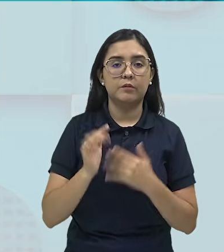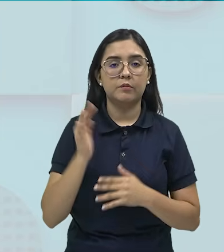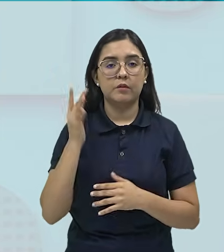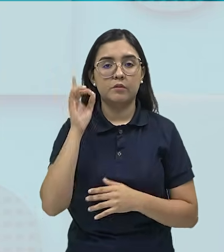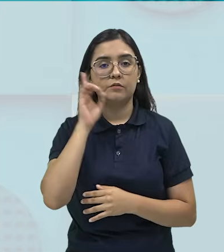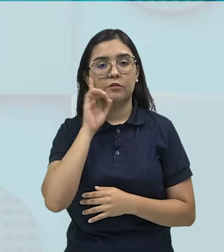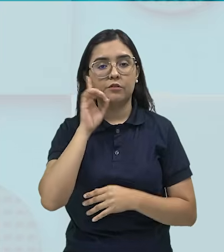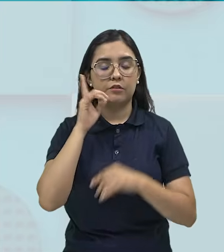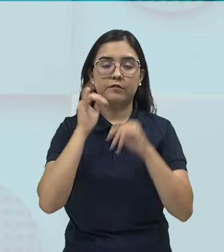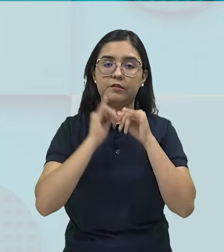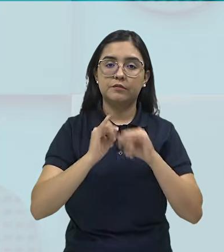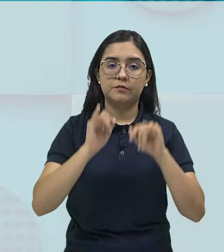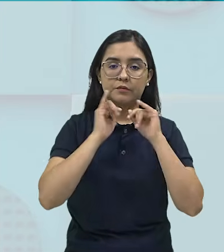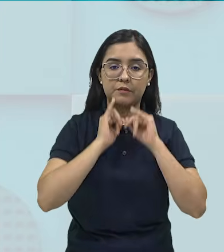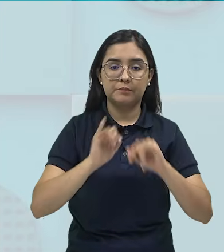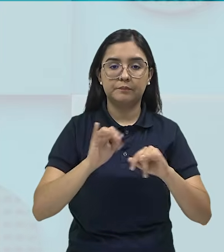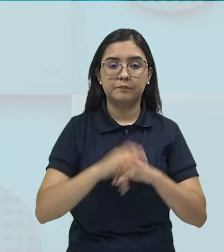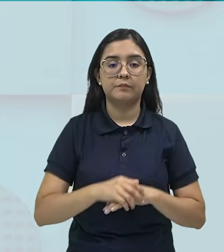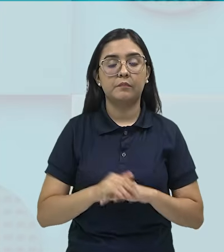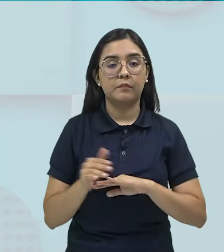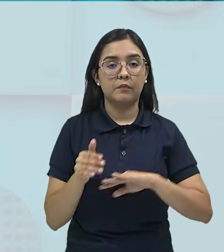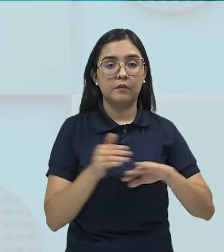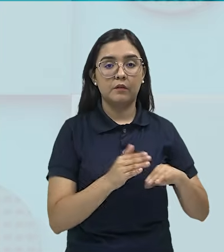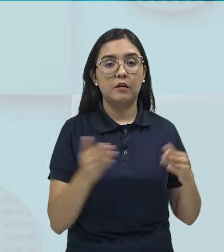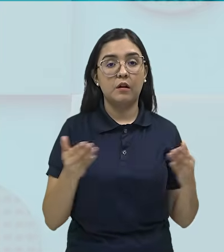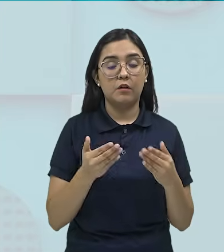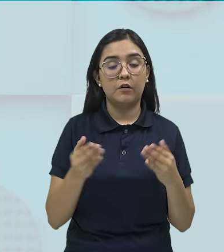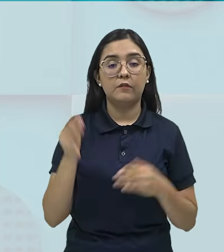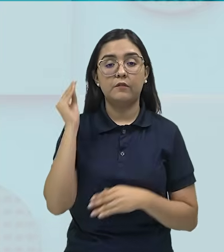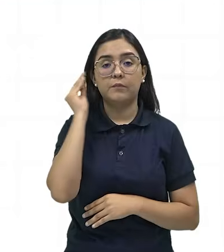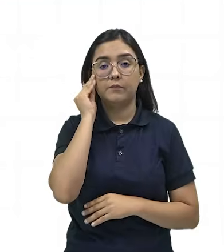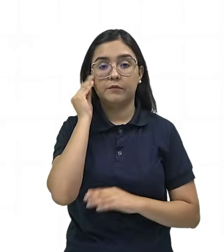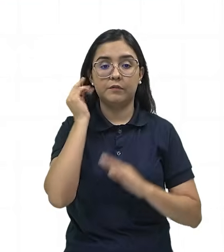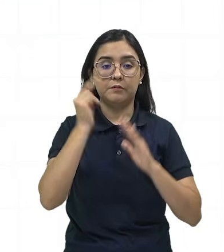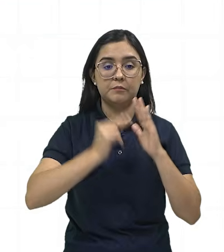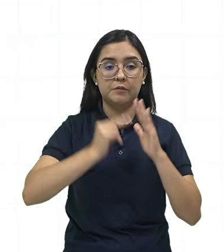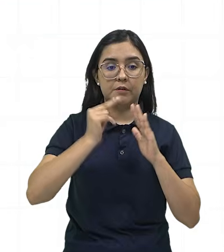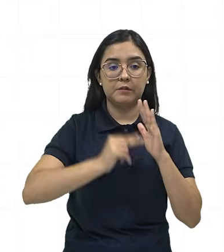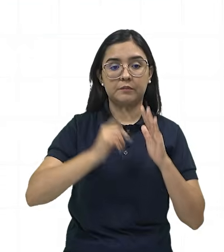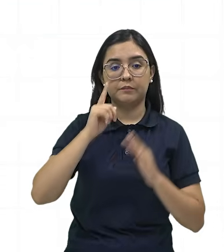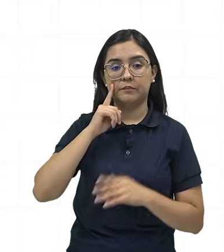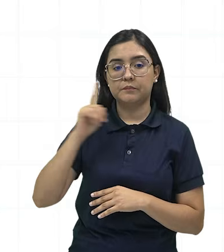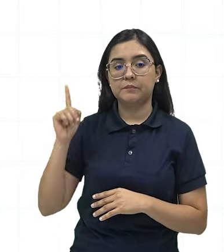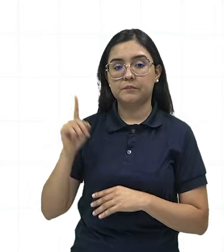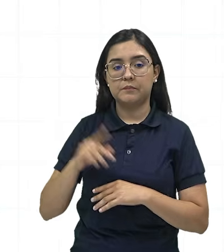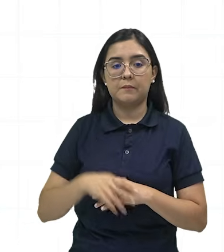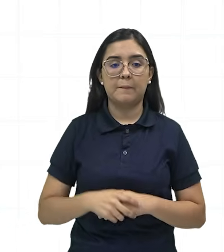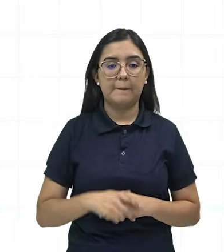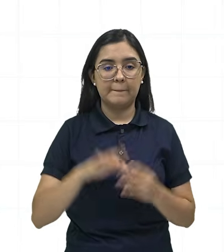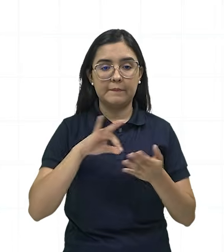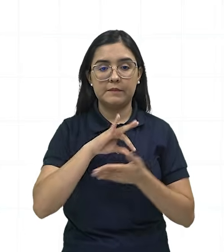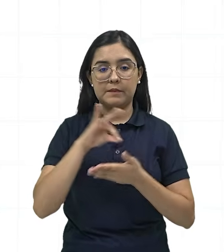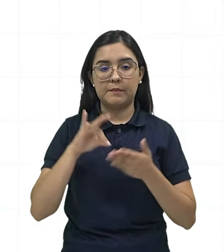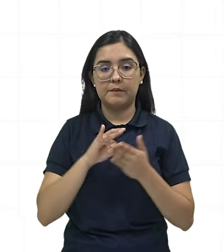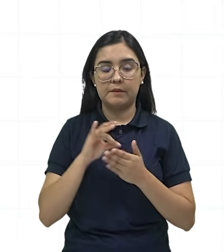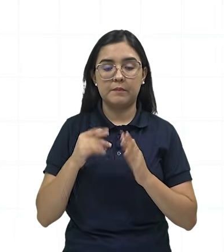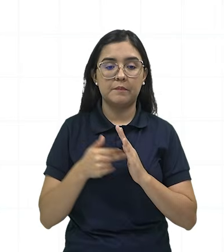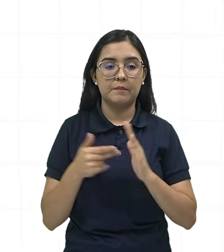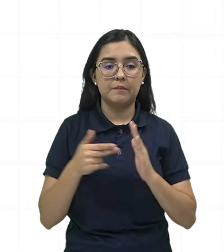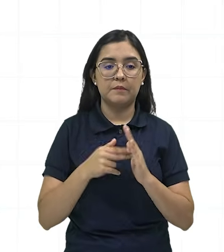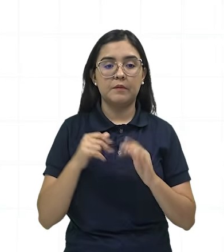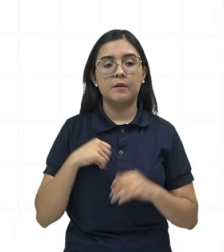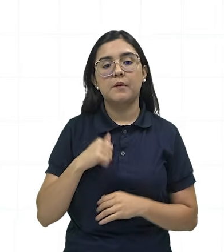dia. Vamos ler, então, uma notícia? Vamos ver aí, ó. CBA Notícias,